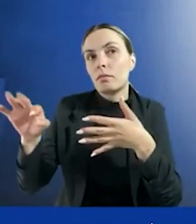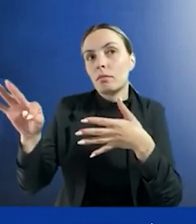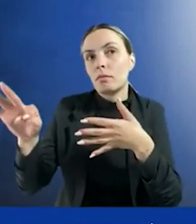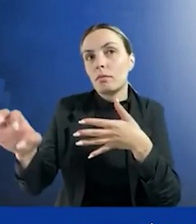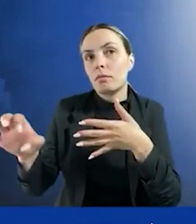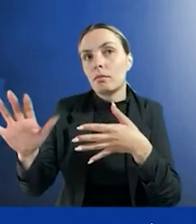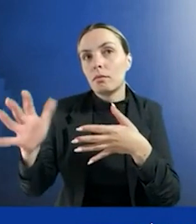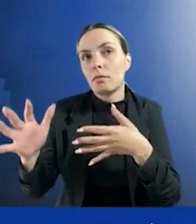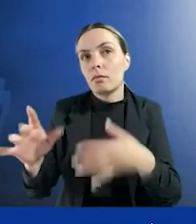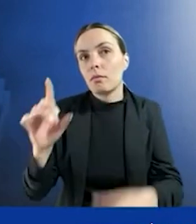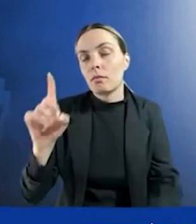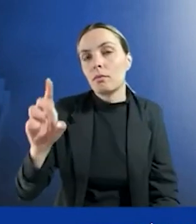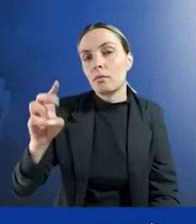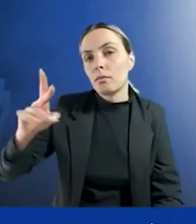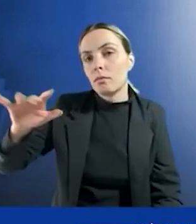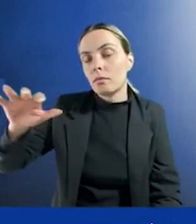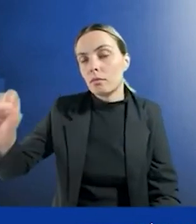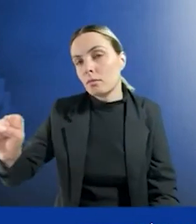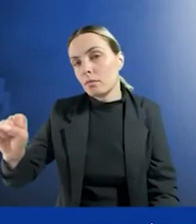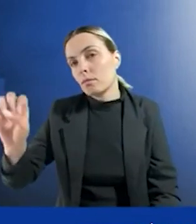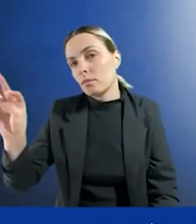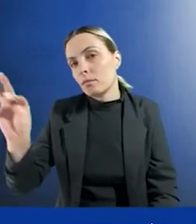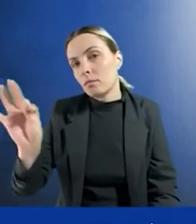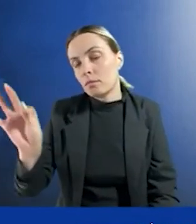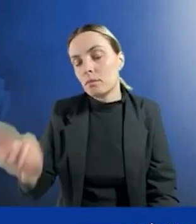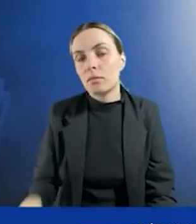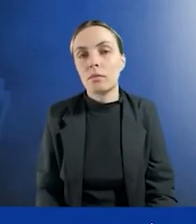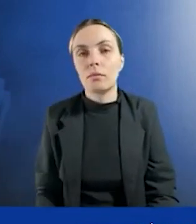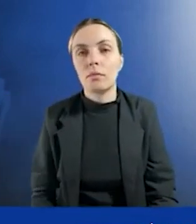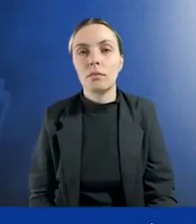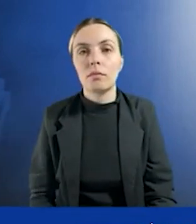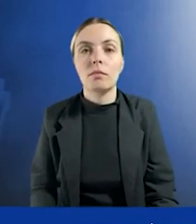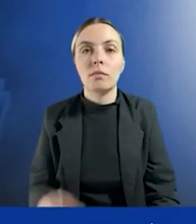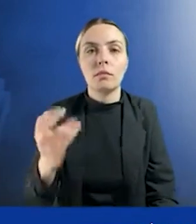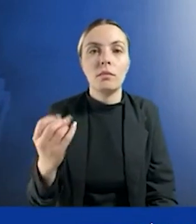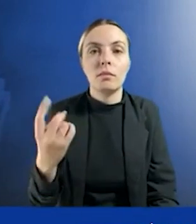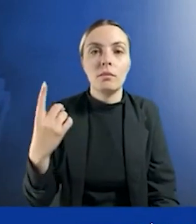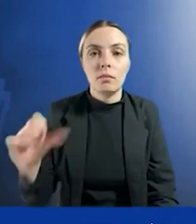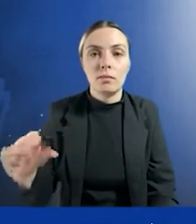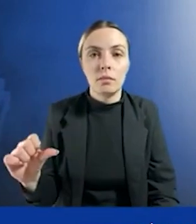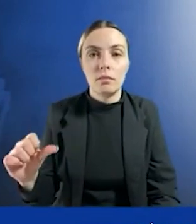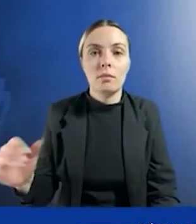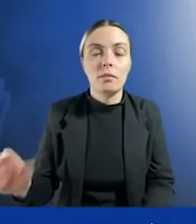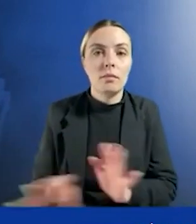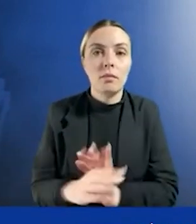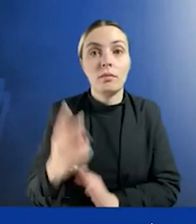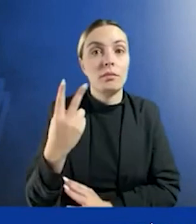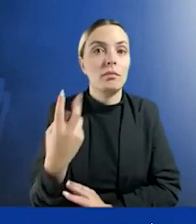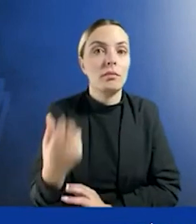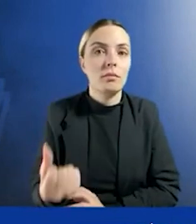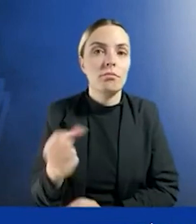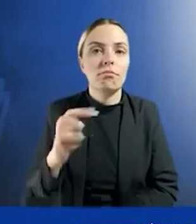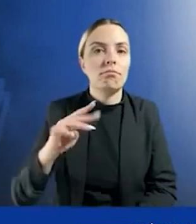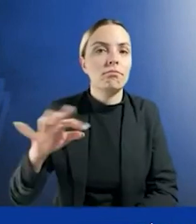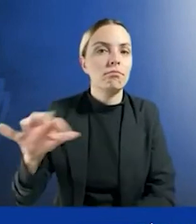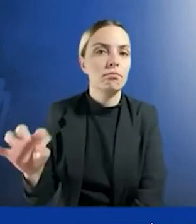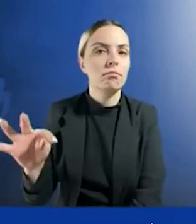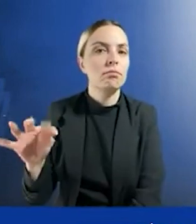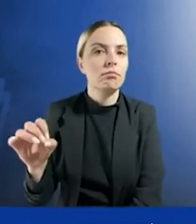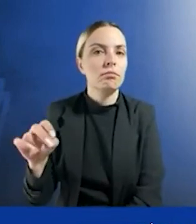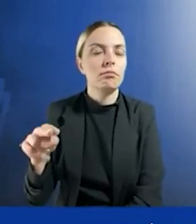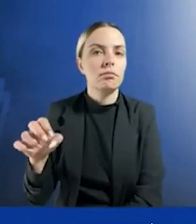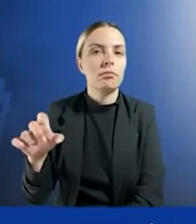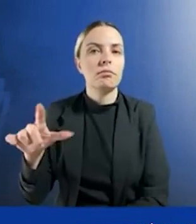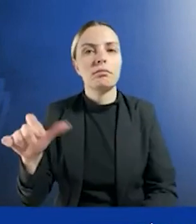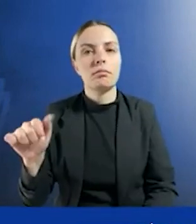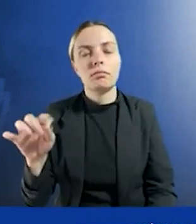de toneladas. Em 2019, chegamos a 26 milhões de toneladas. O consumo